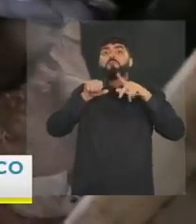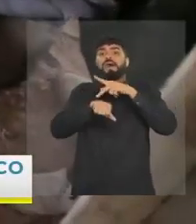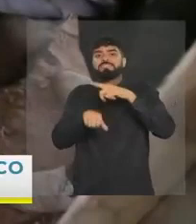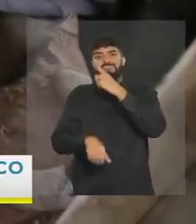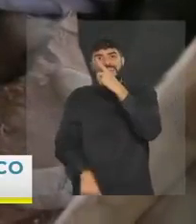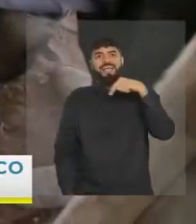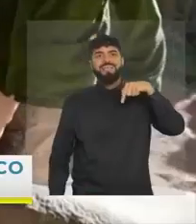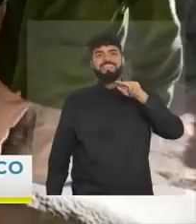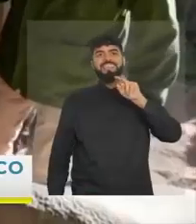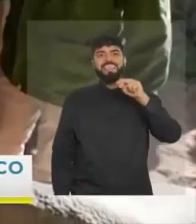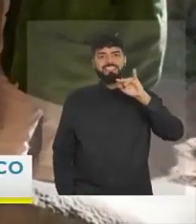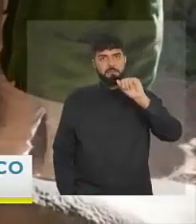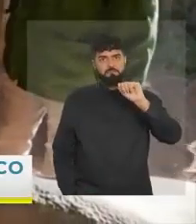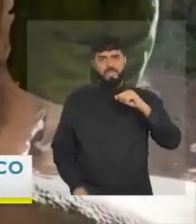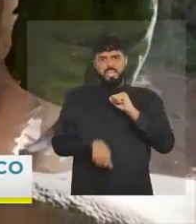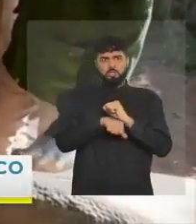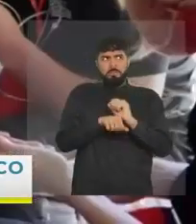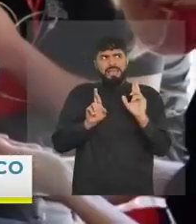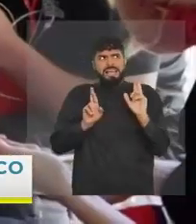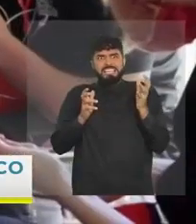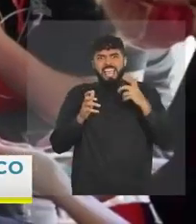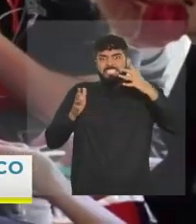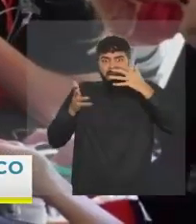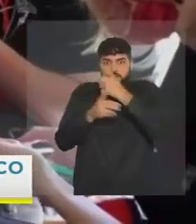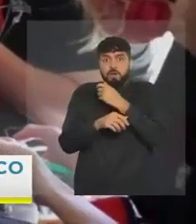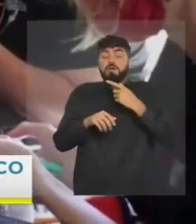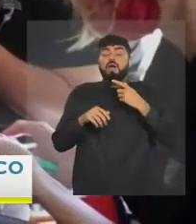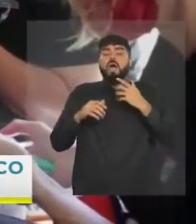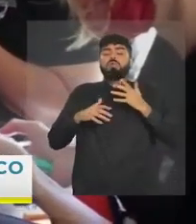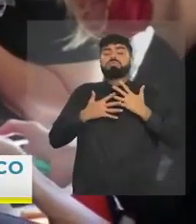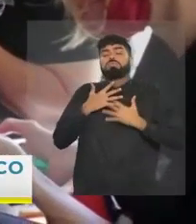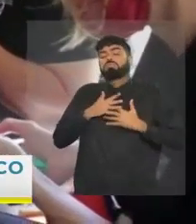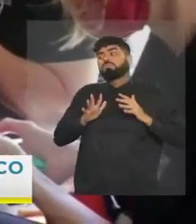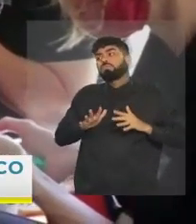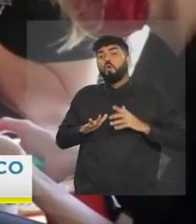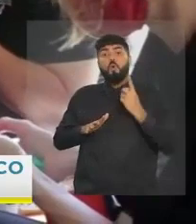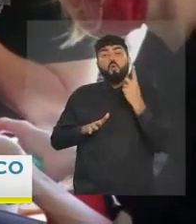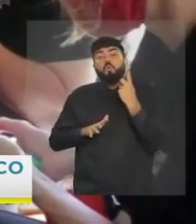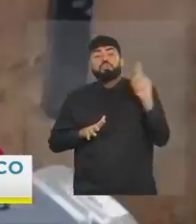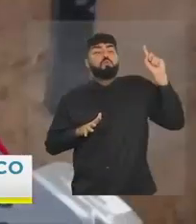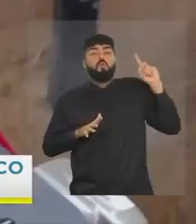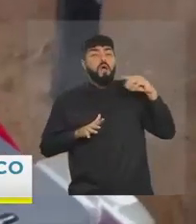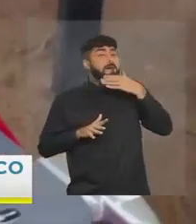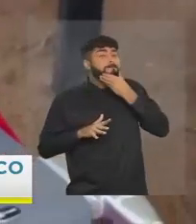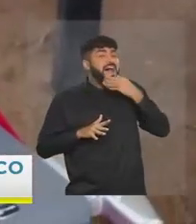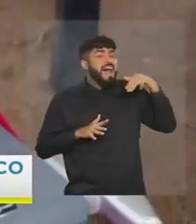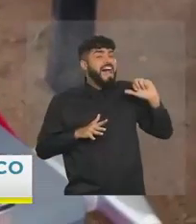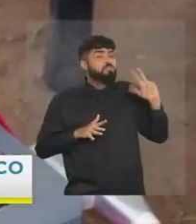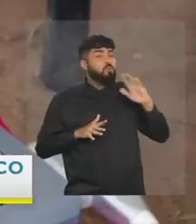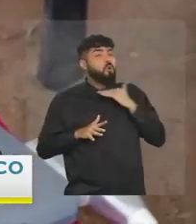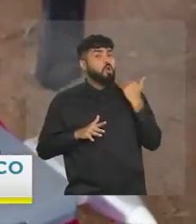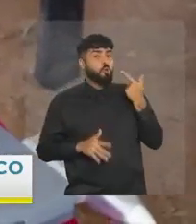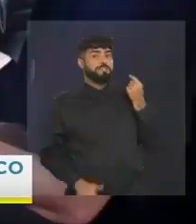esperanças de recuperar a espécie foram abalados quando o último macho morreu em 2018 mas pesquisadores se